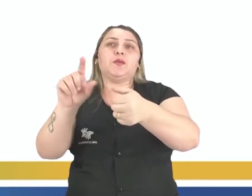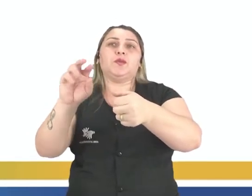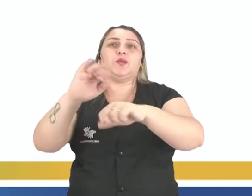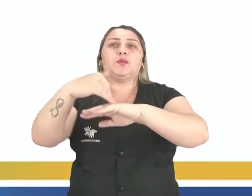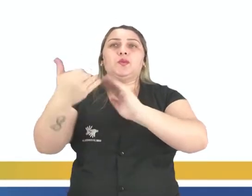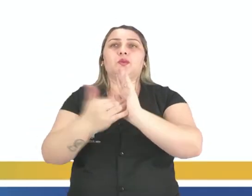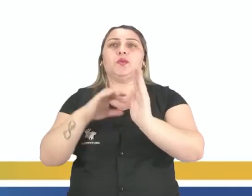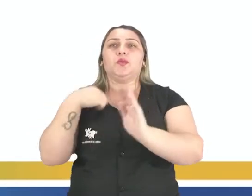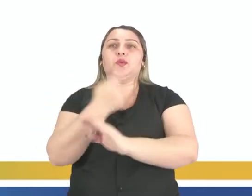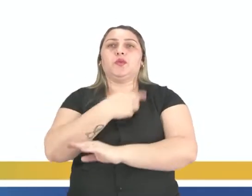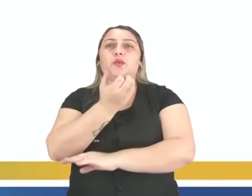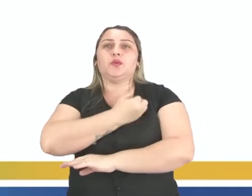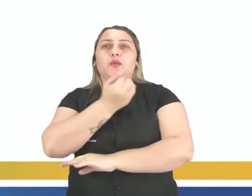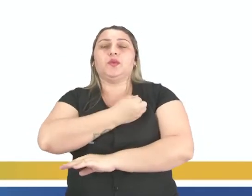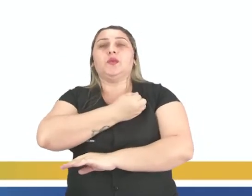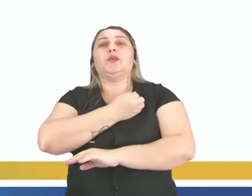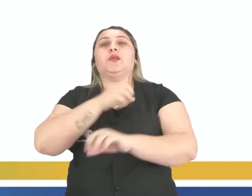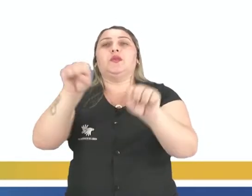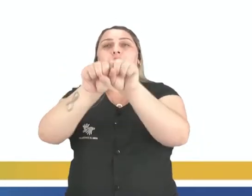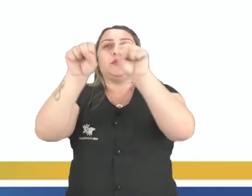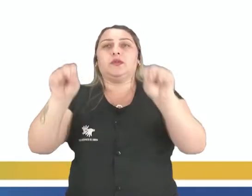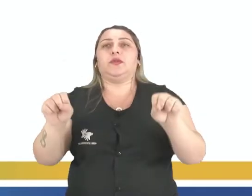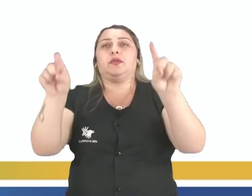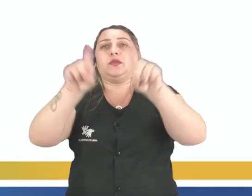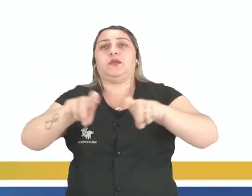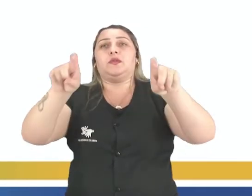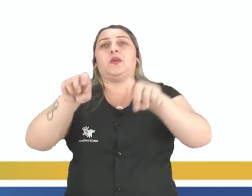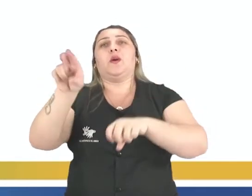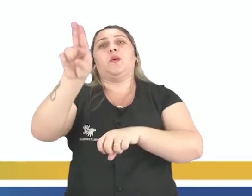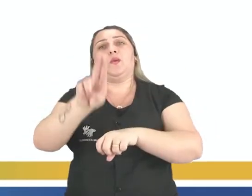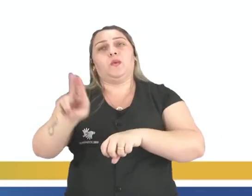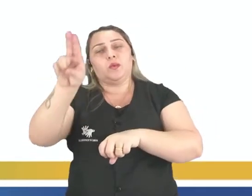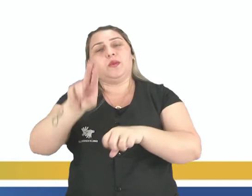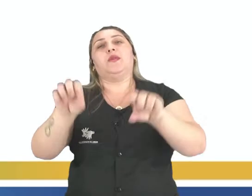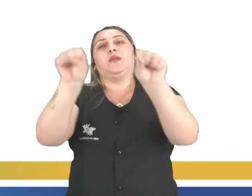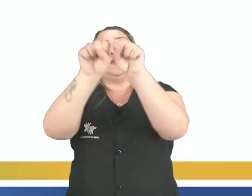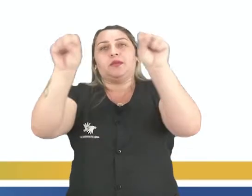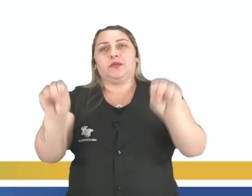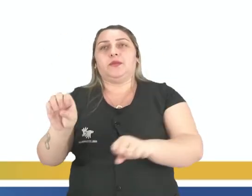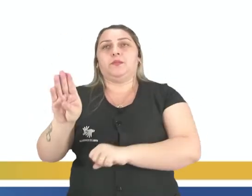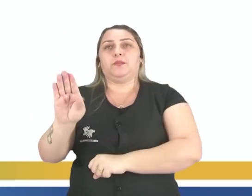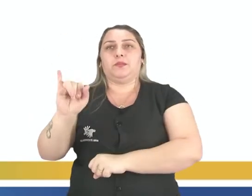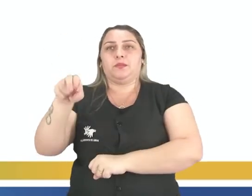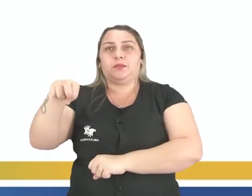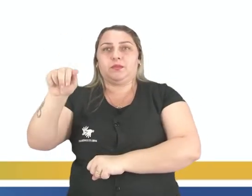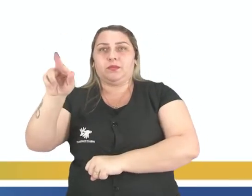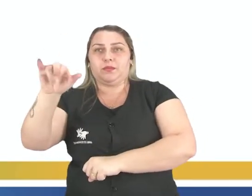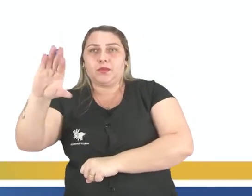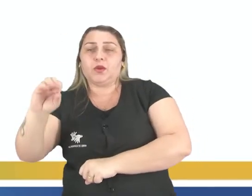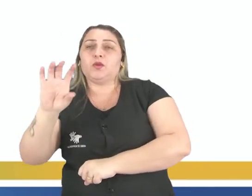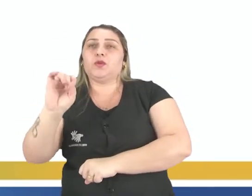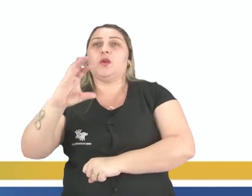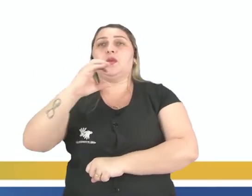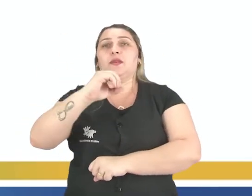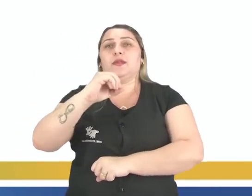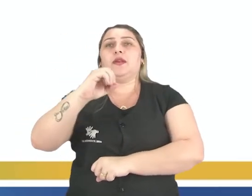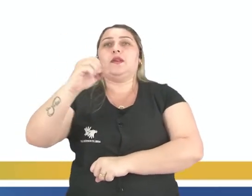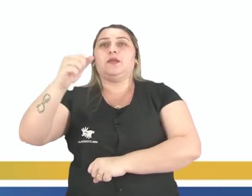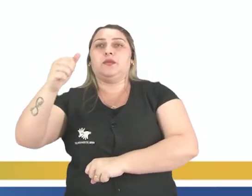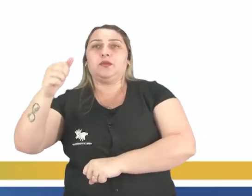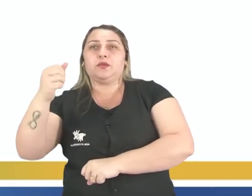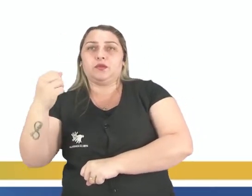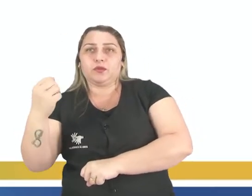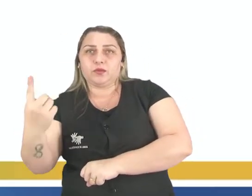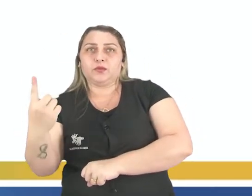nossos números. O sistema de informática utiliza o sistema binário, ou seja, somente os símbolos 0 e 1. Esses